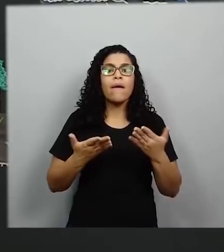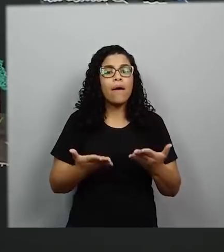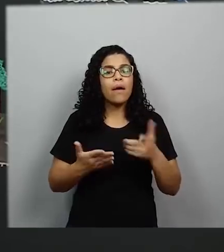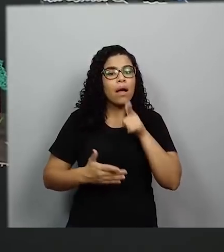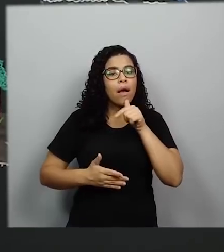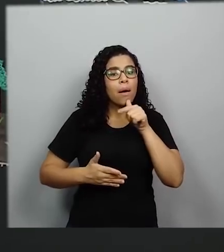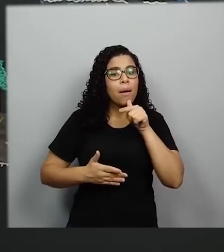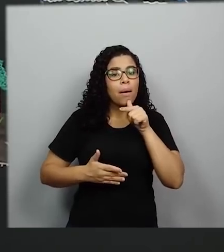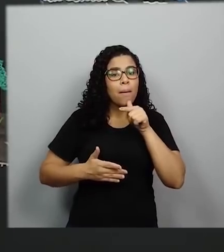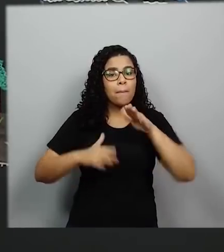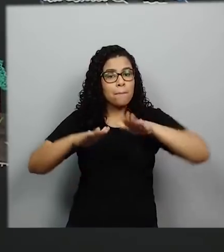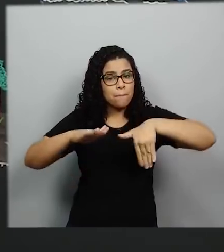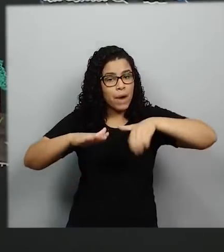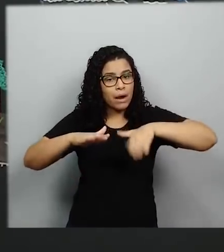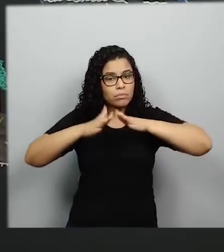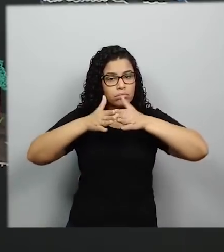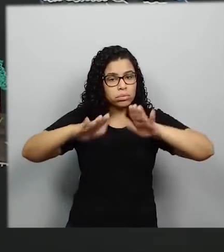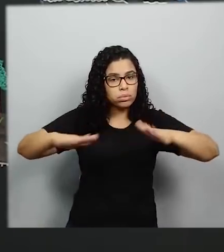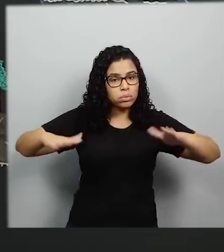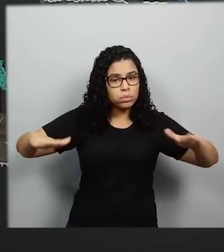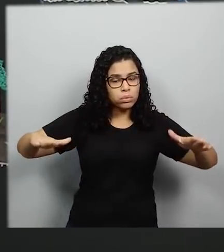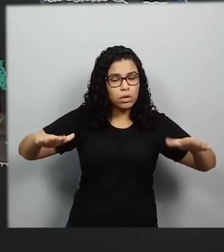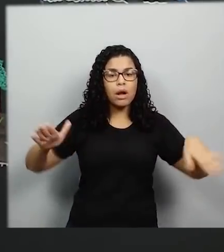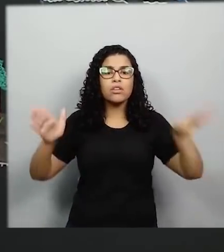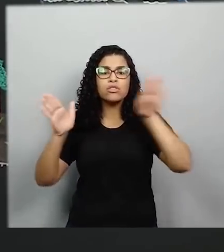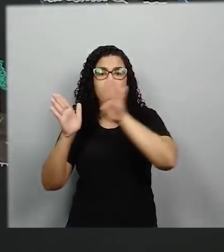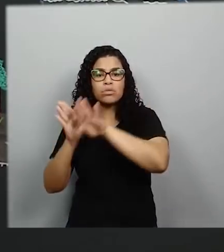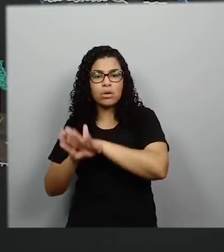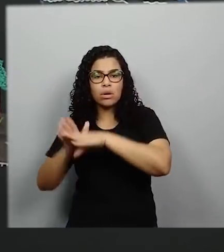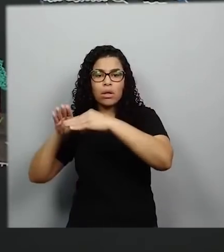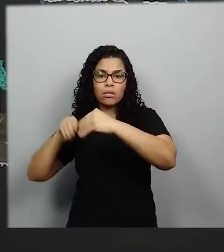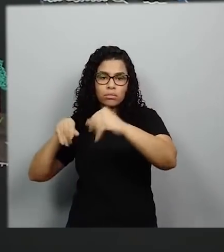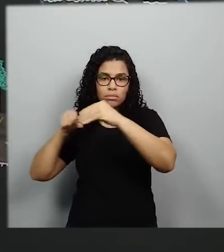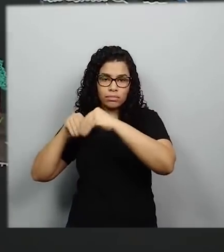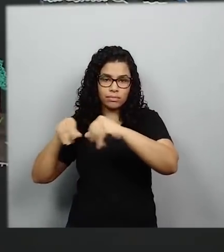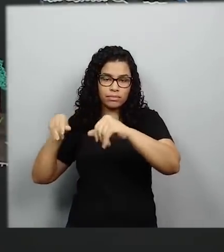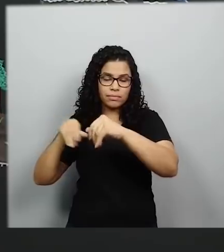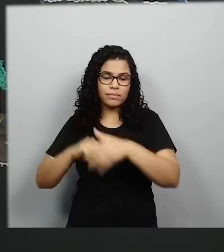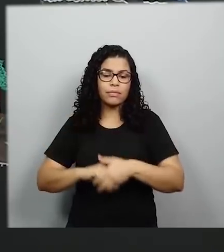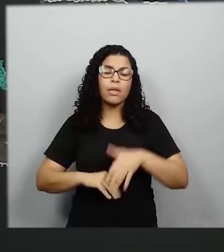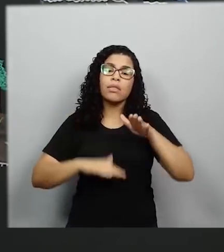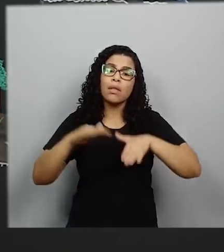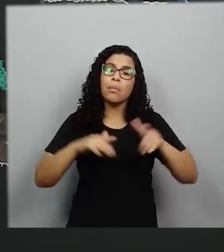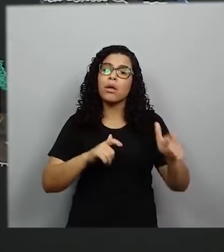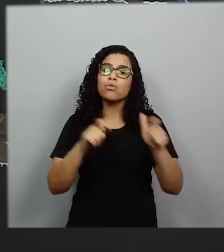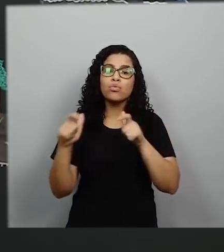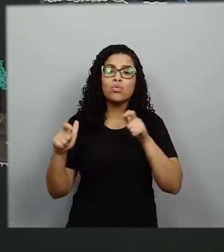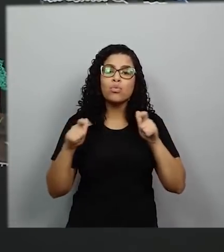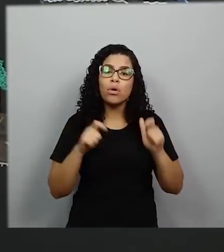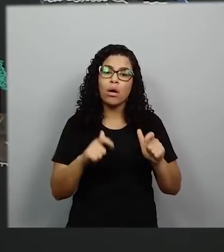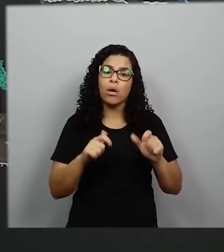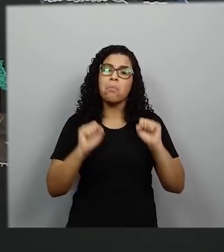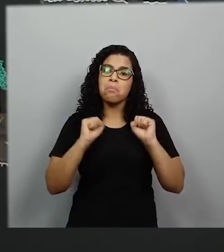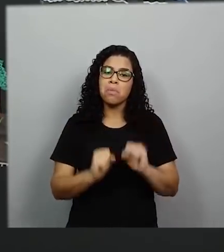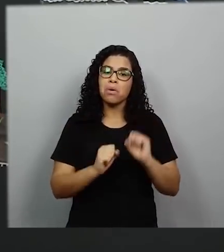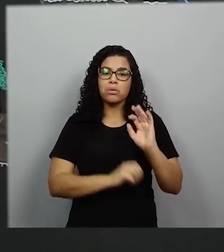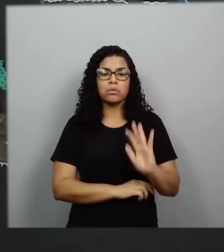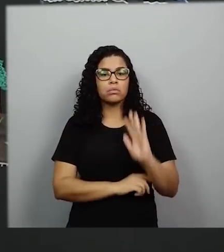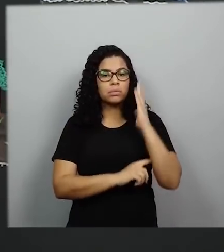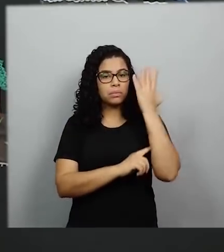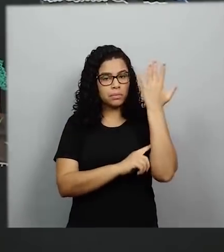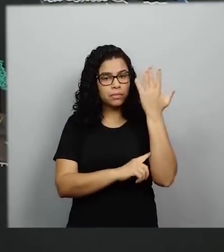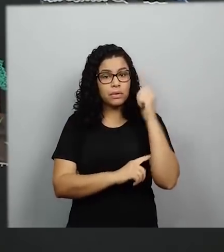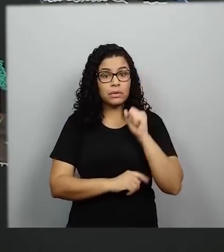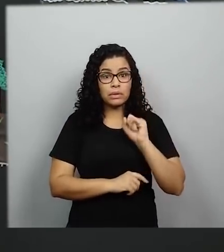mar para a terra. A diferença de nomenclatura se deve à localização de onde esses eventos eles ocorrem. Então, se